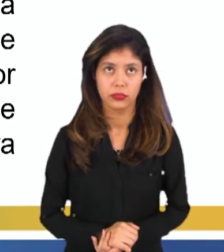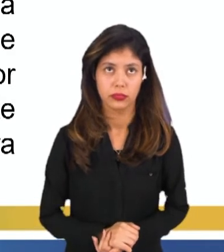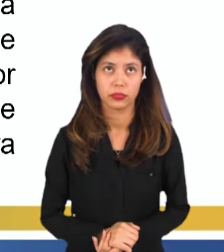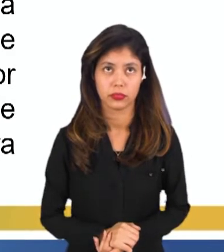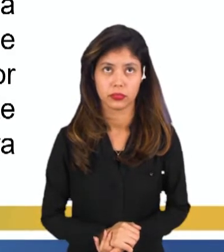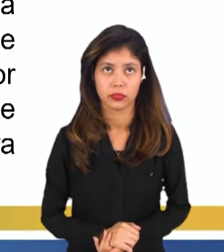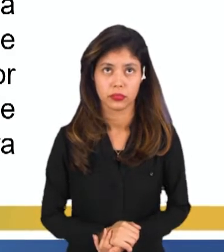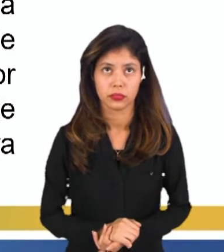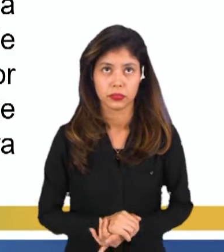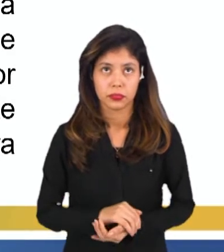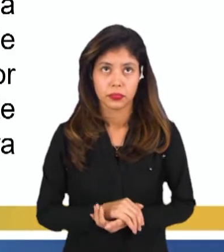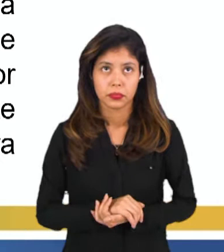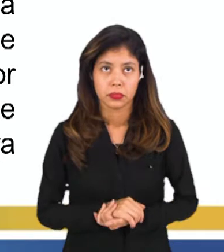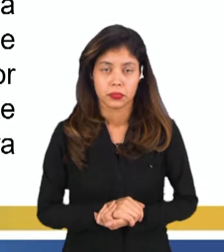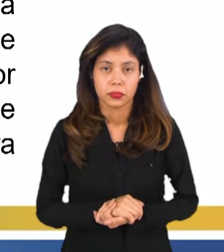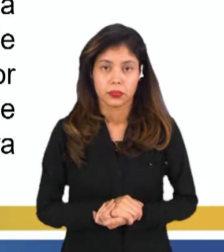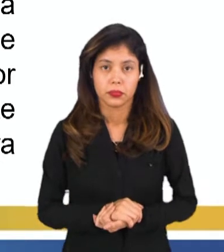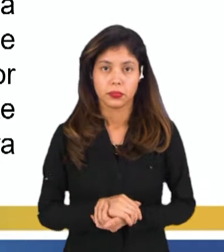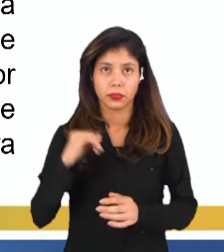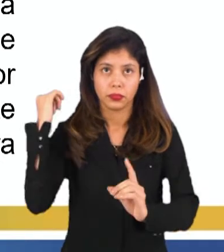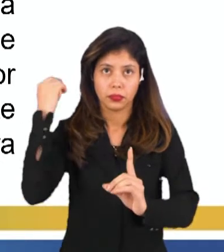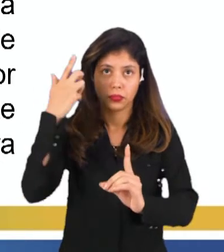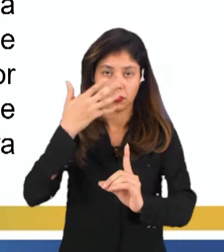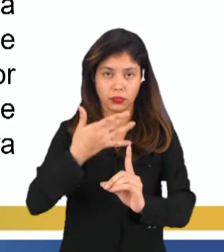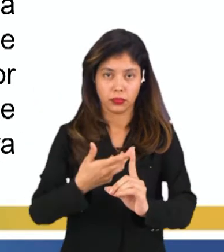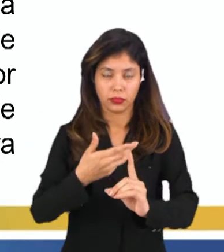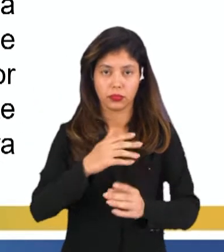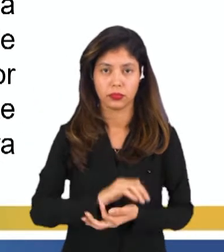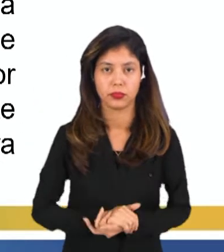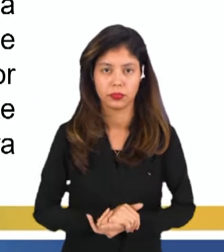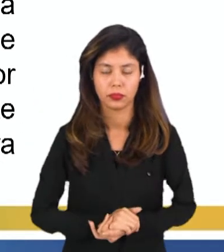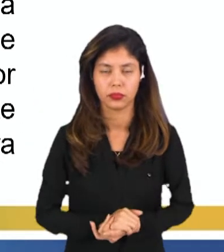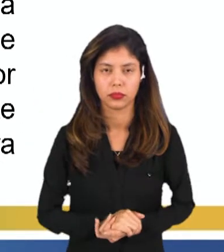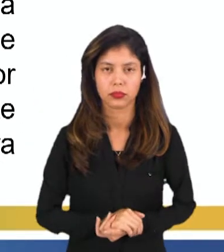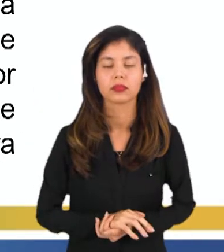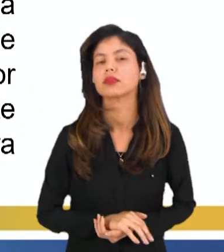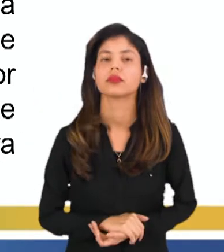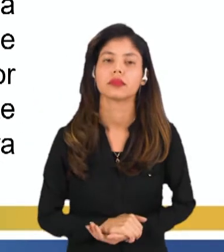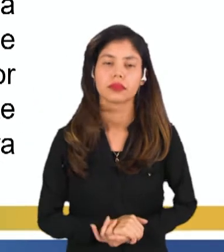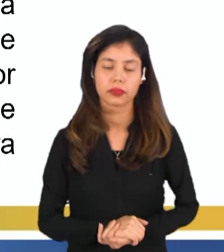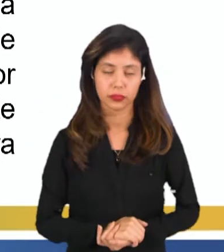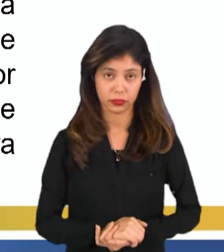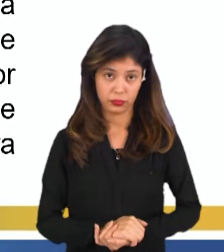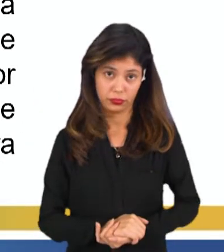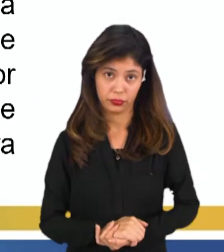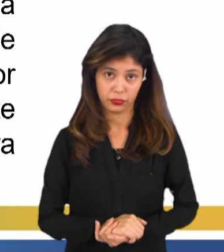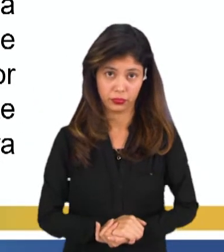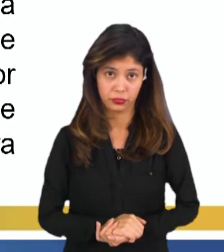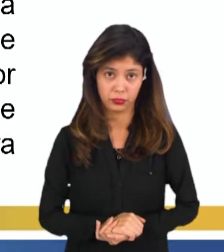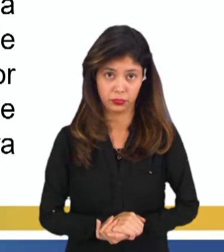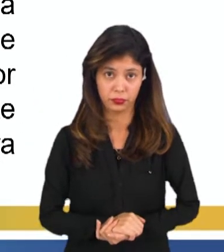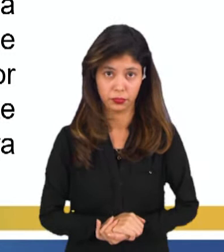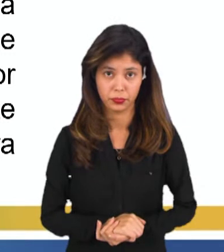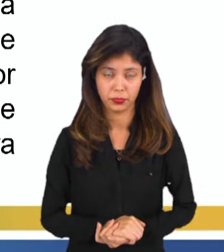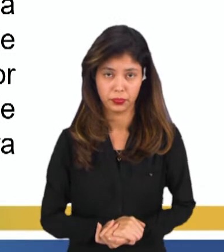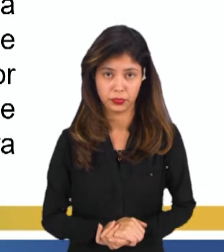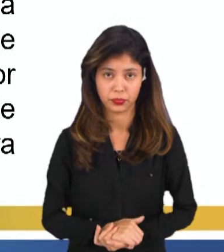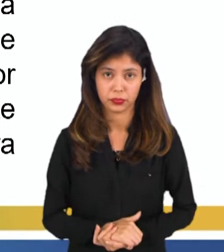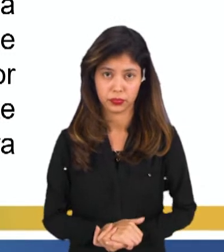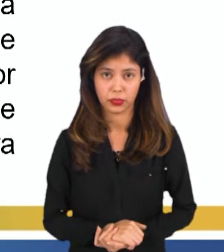slide. Biografia. Pablo Neruda, nacido Ricardo Eliezer Neftalí Reyes